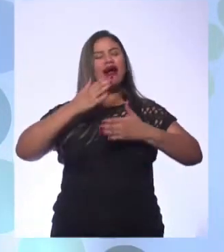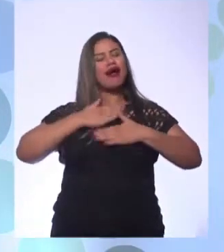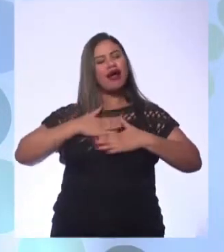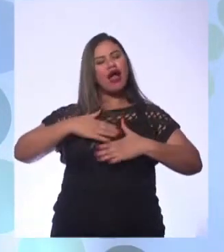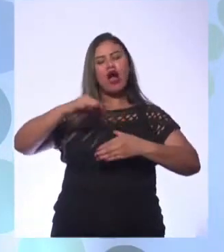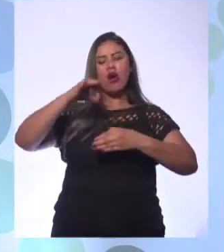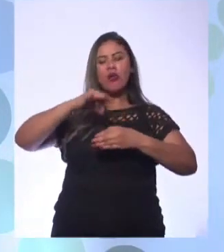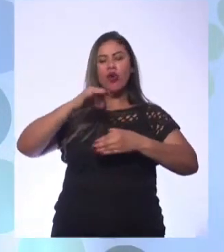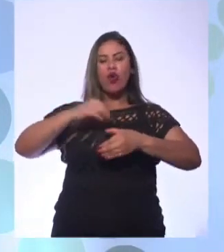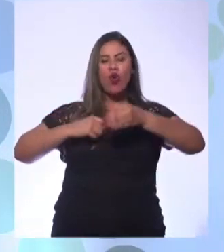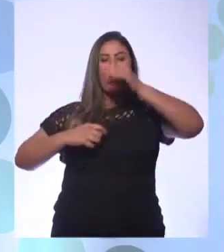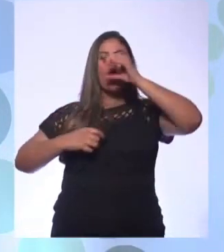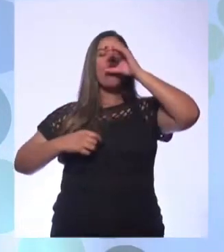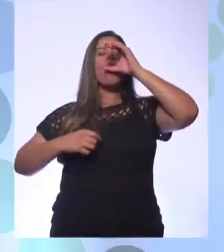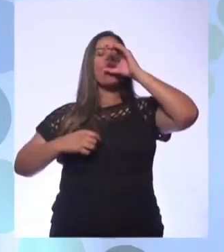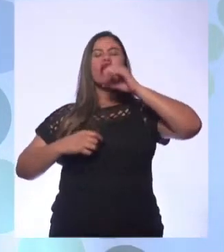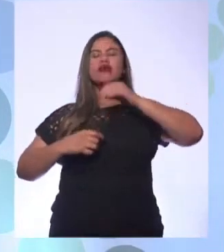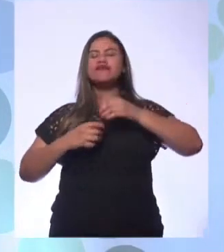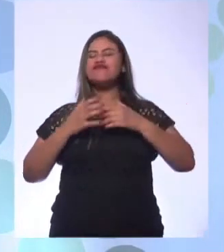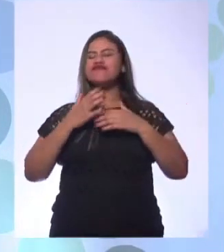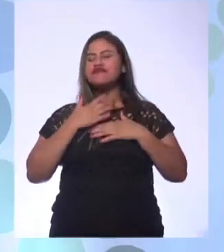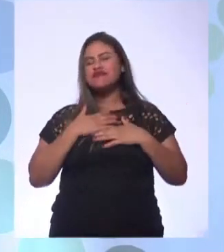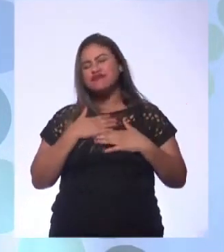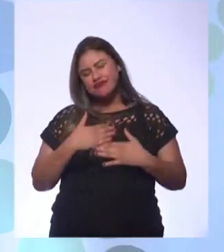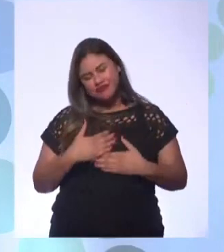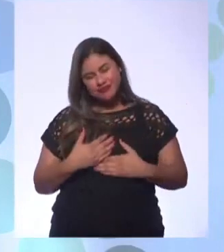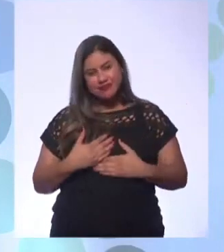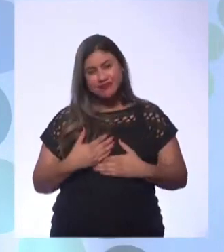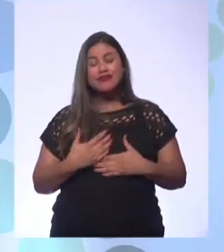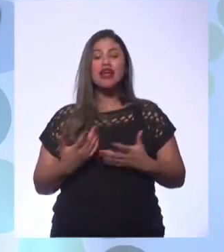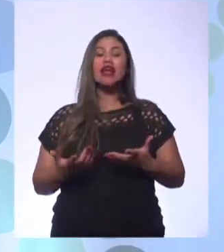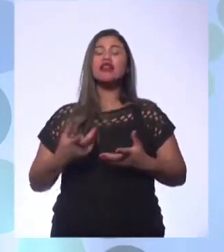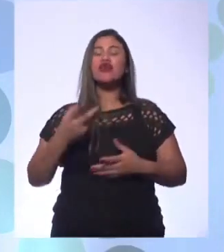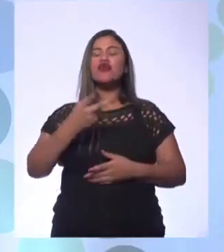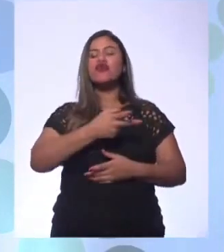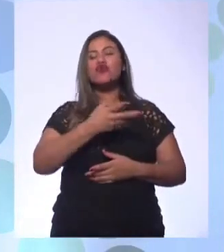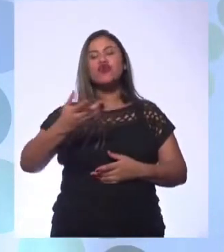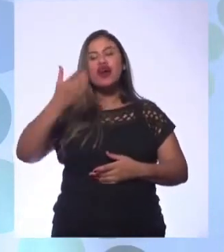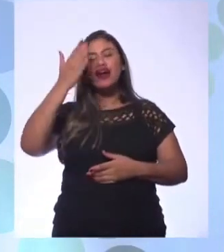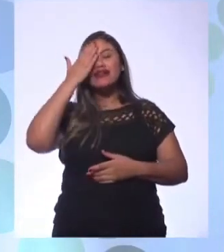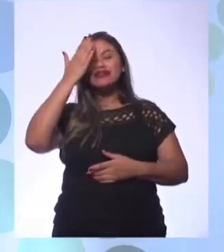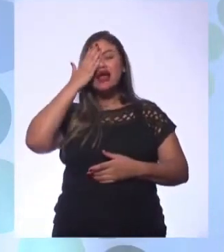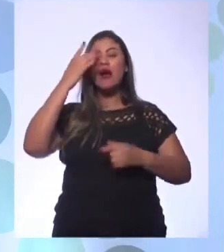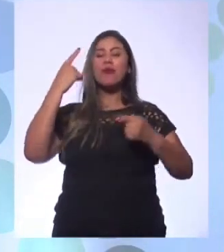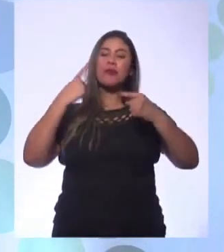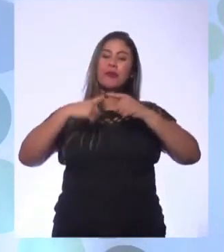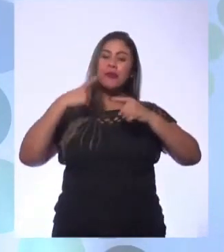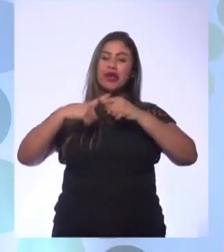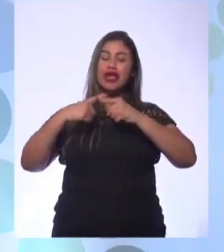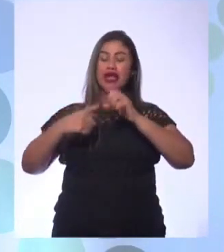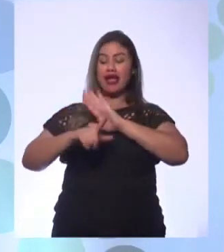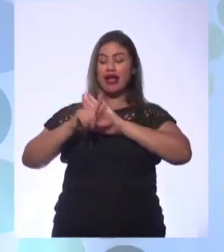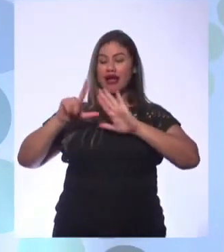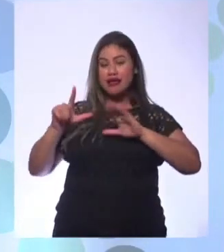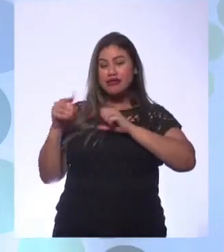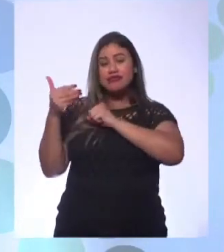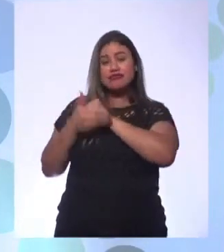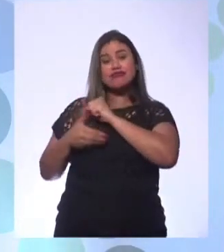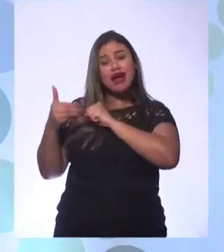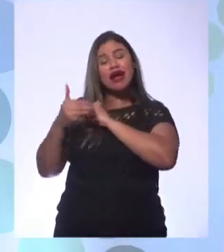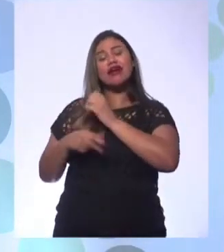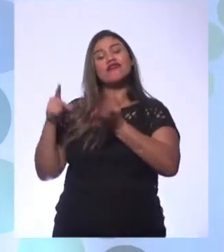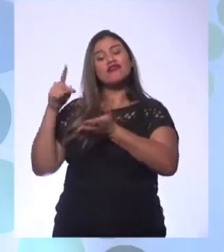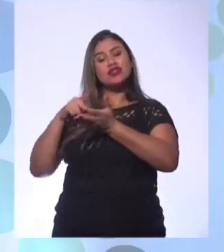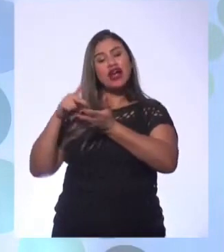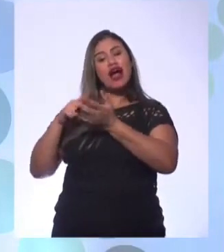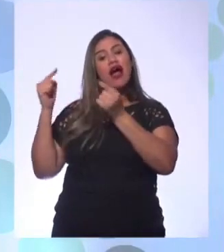né, que a gente sabe que são de uma característica mais popularesca, digamos assim, todas têm aí um fundo de verdade, vindo aí